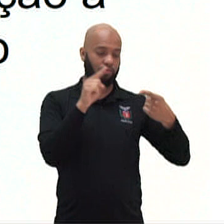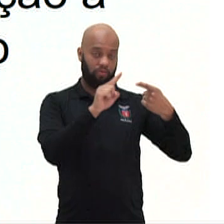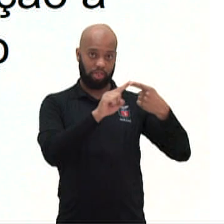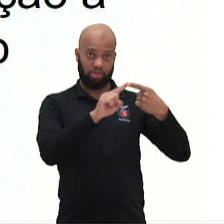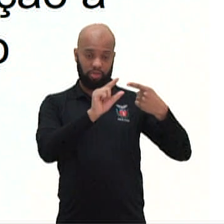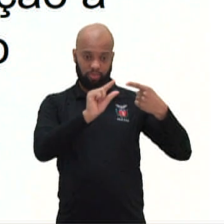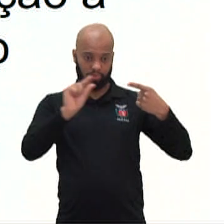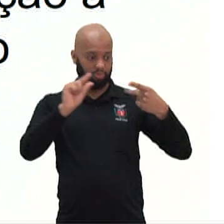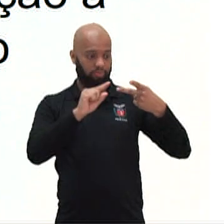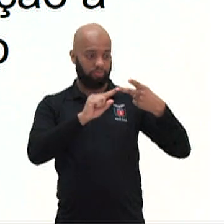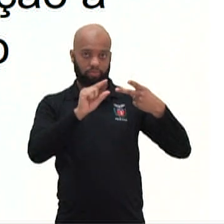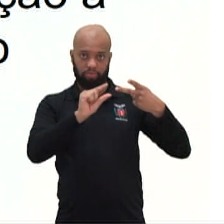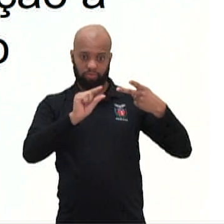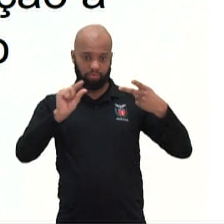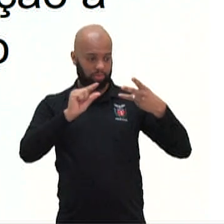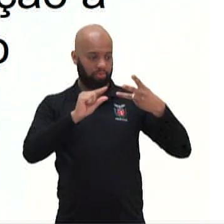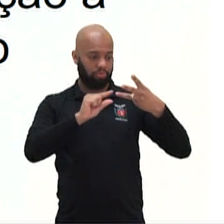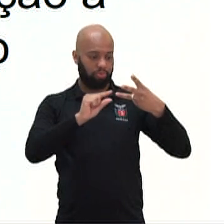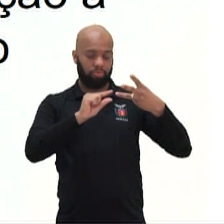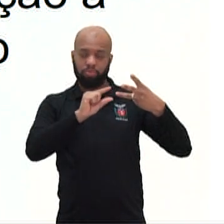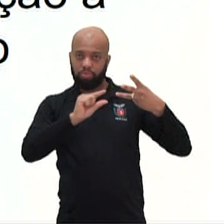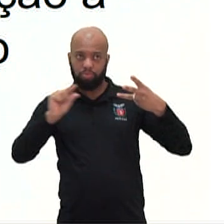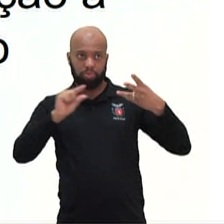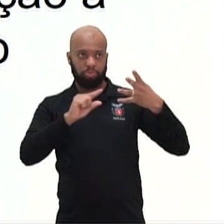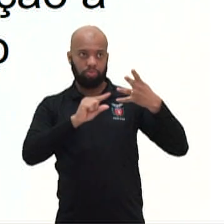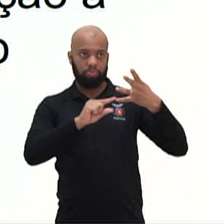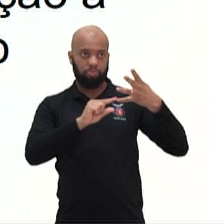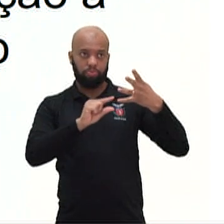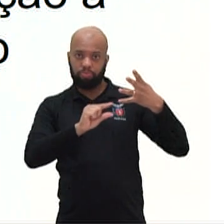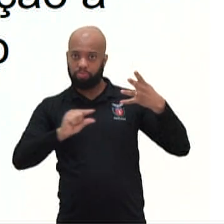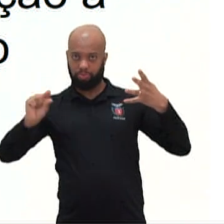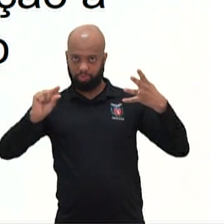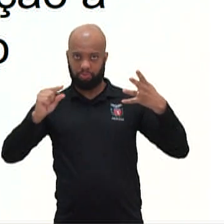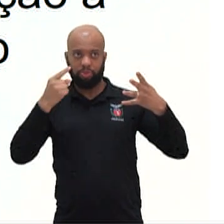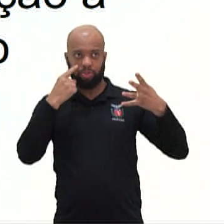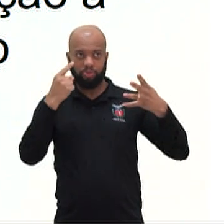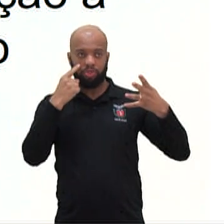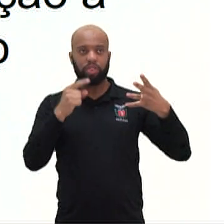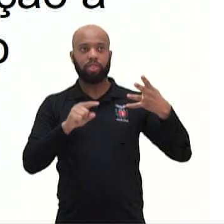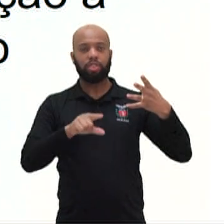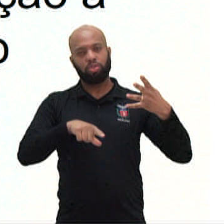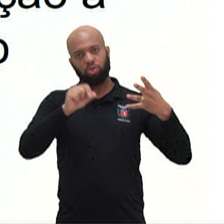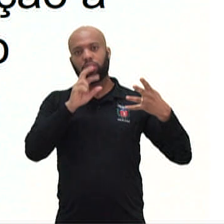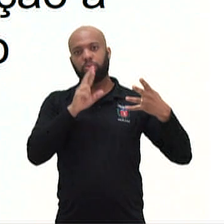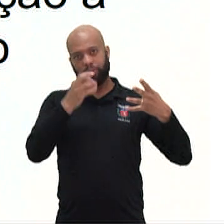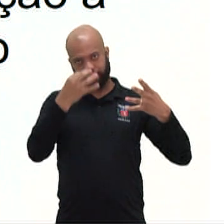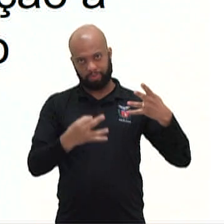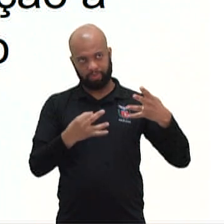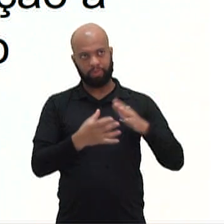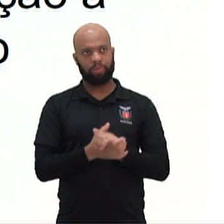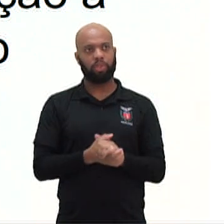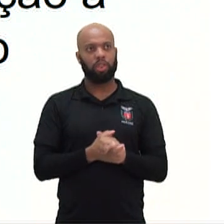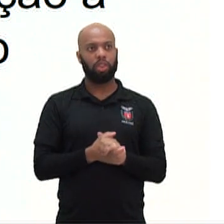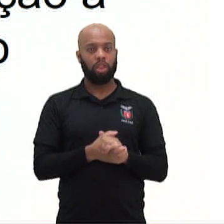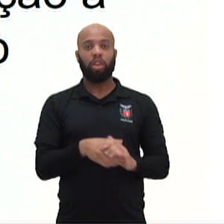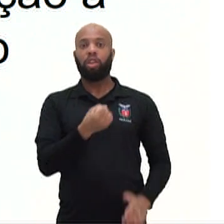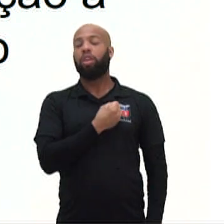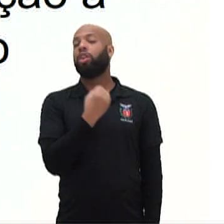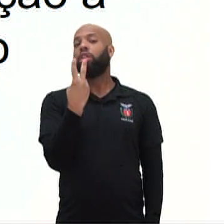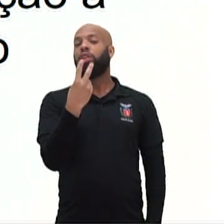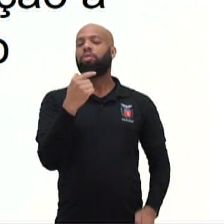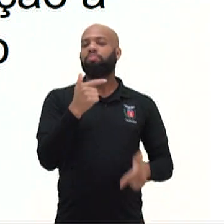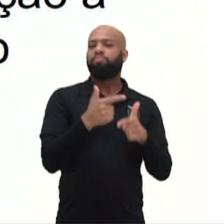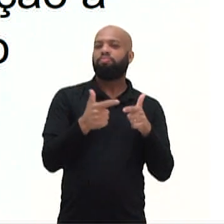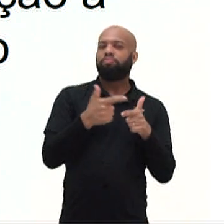hídricos. Letra C, energéticos. Letra D, minerais. Número 2, quais os problemas existentes